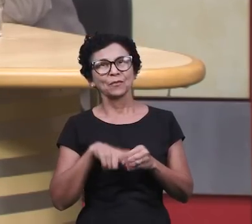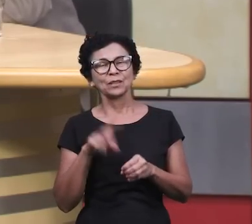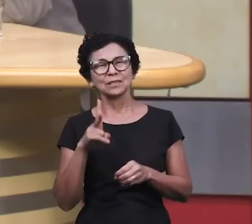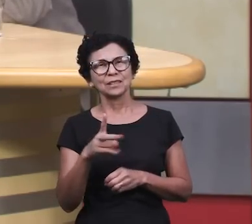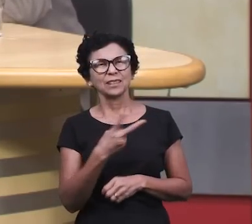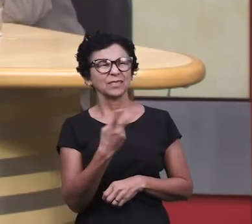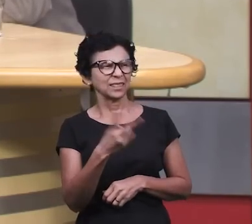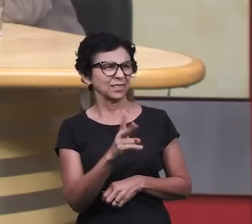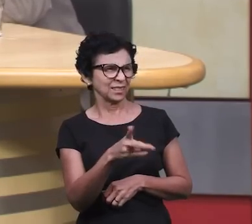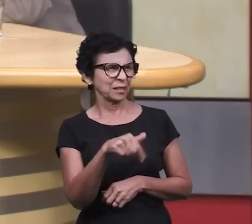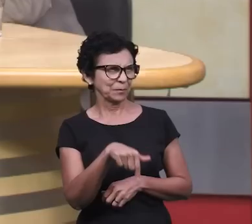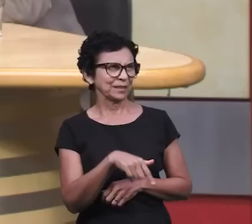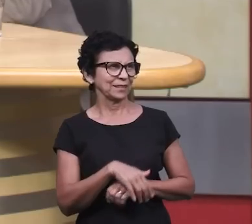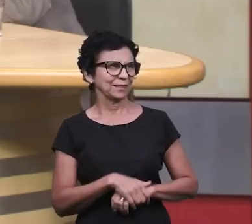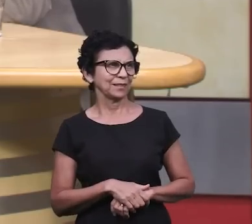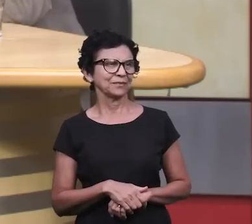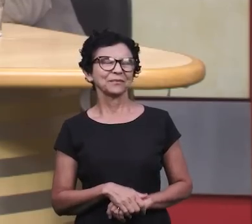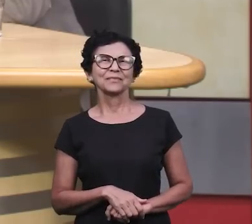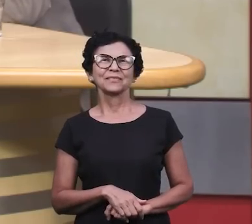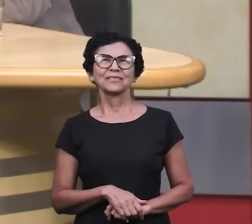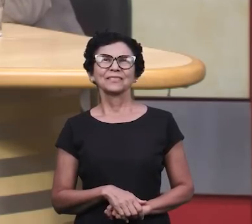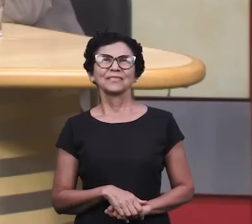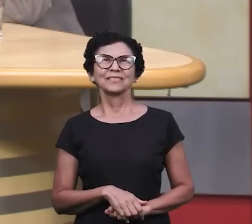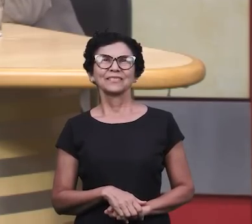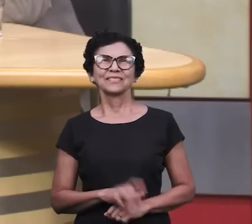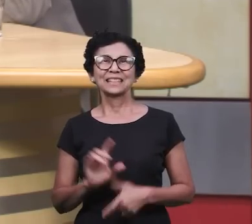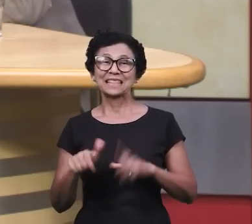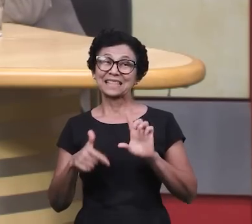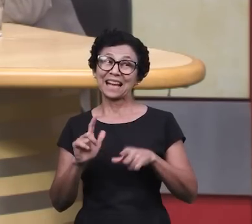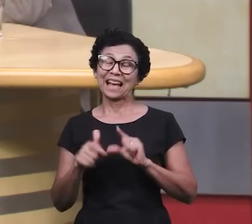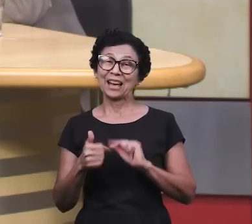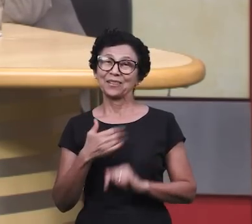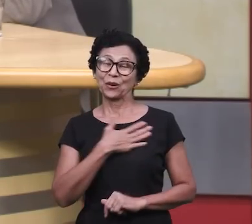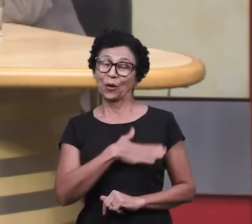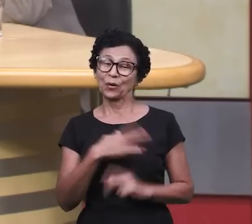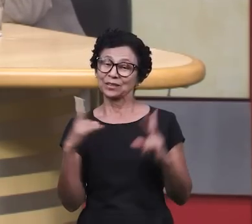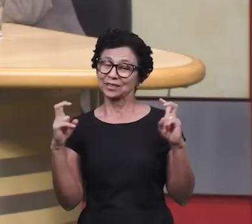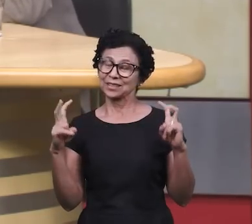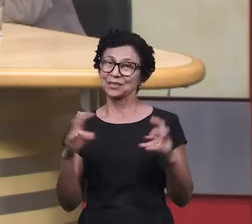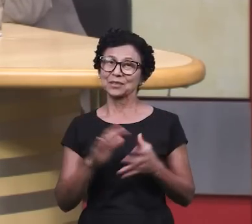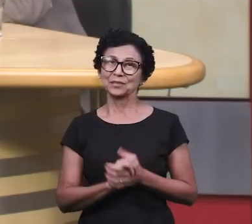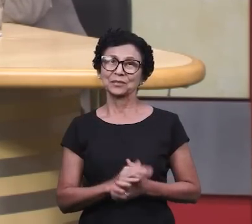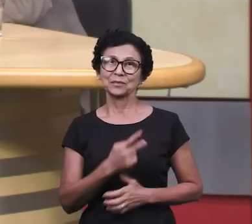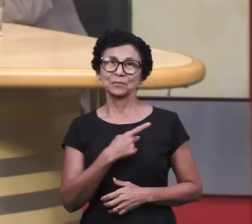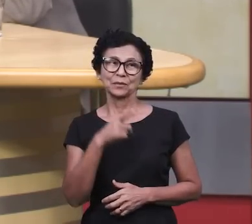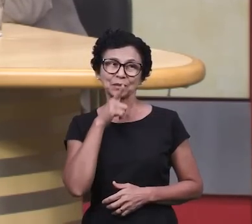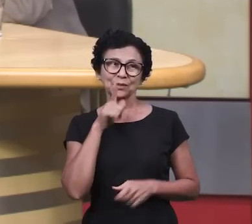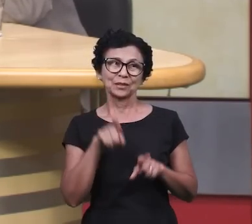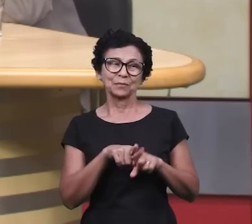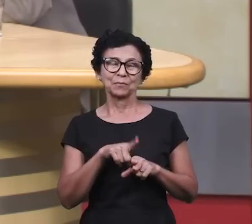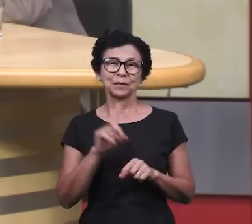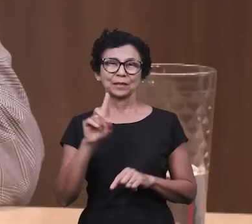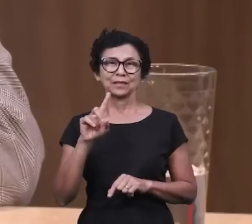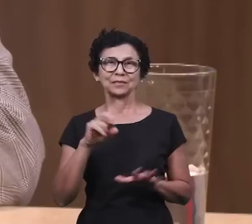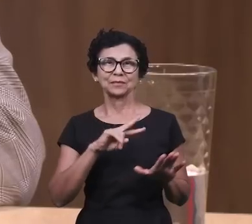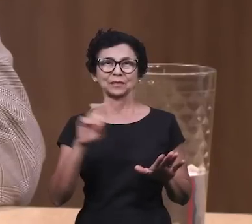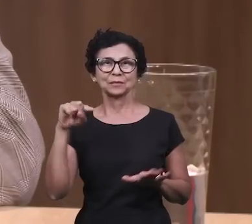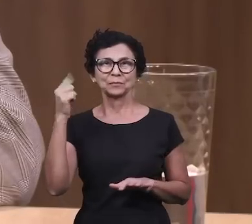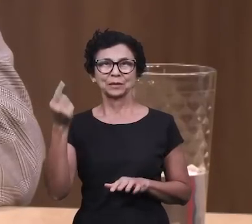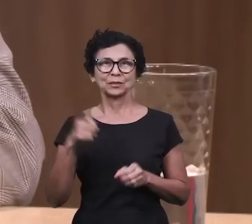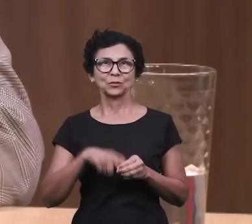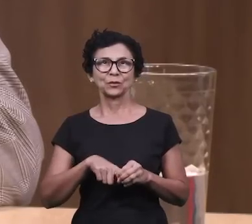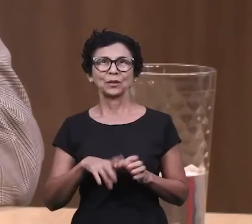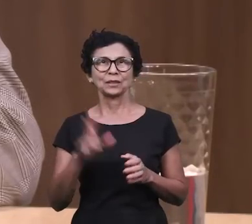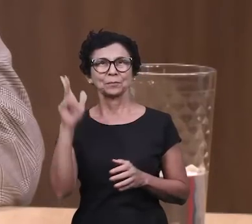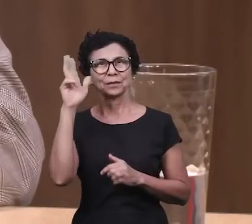aqui, o Antônio Carlos está sempre aqui agora também, porque é o homem que mais fala sobre Israel, Antônio Carlos. Pastor Gil também. Amém. Até então a próxima